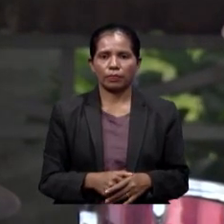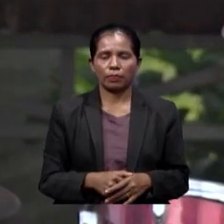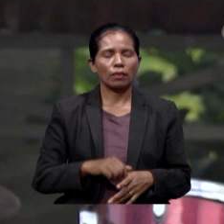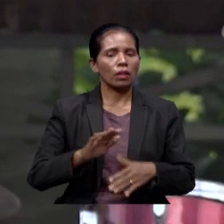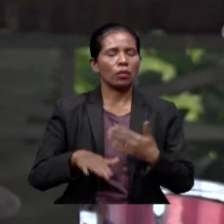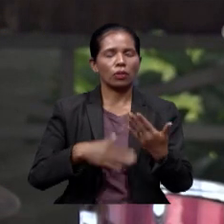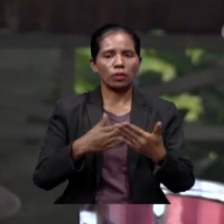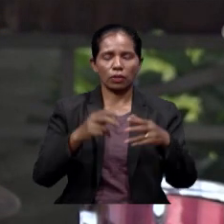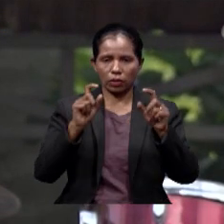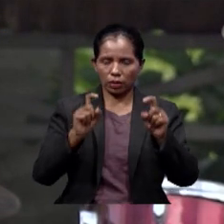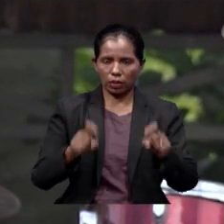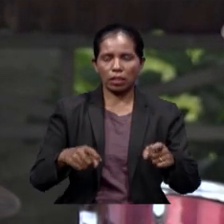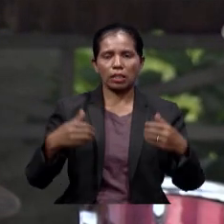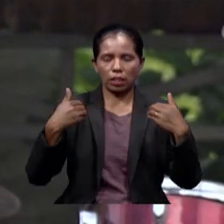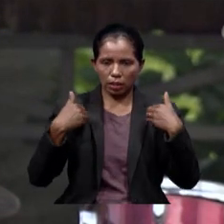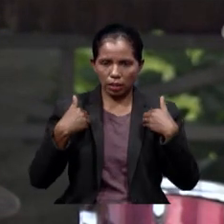Hotu tem que ir